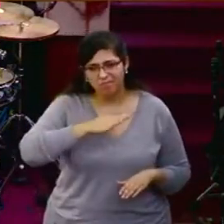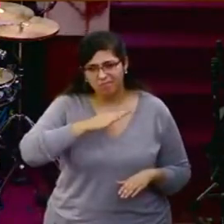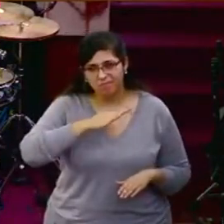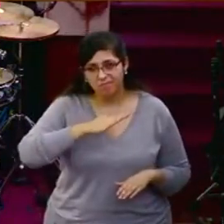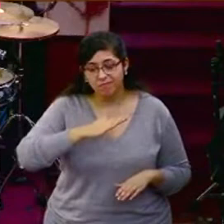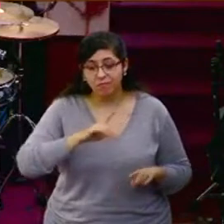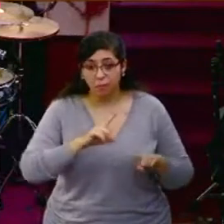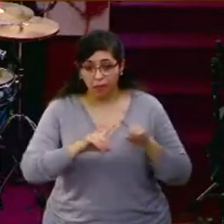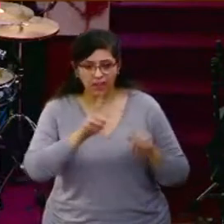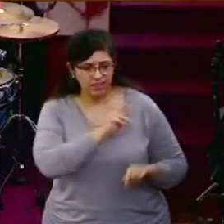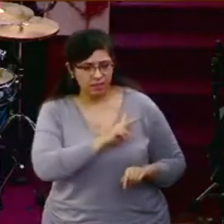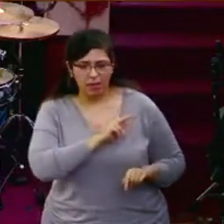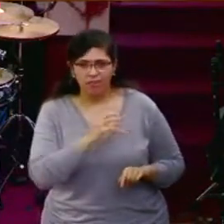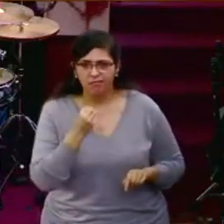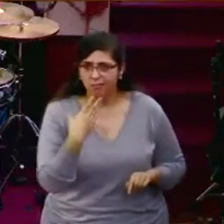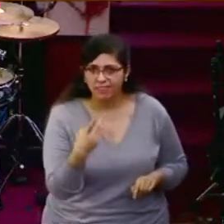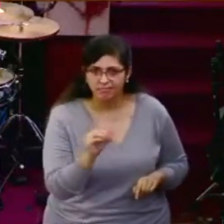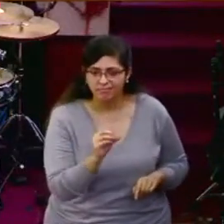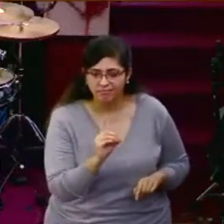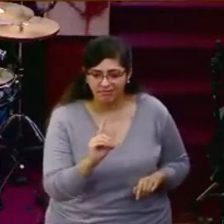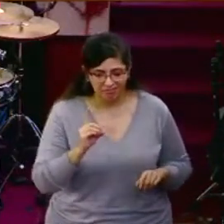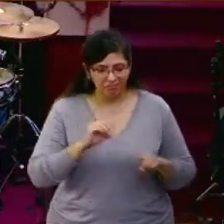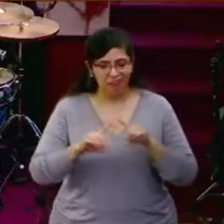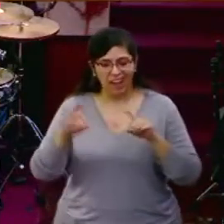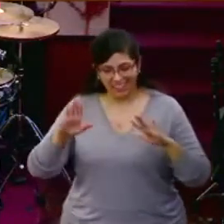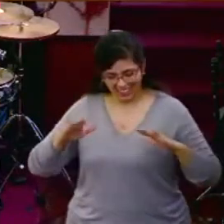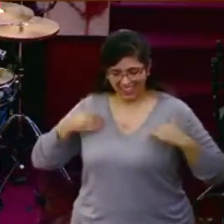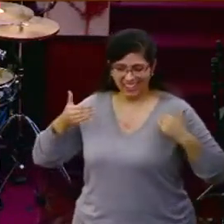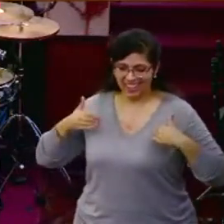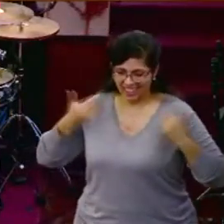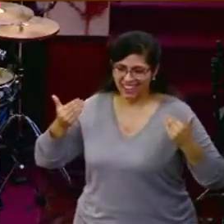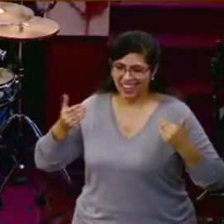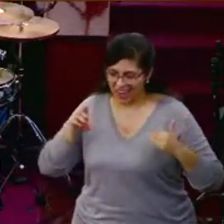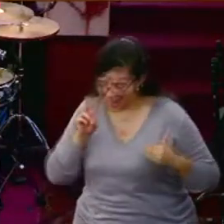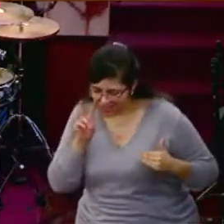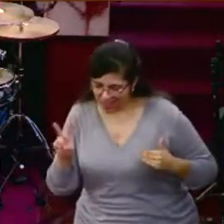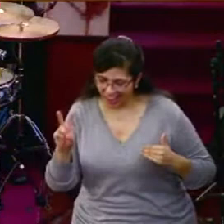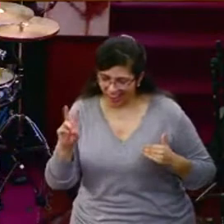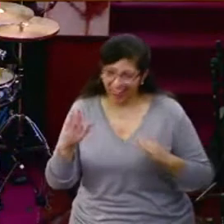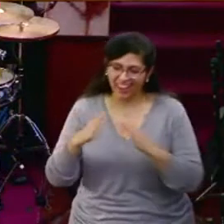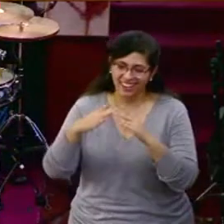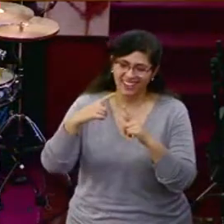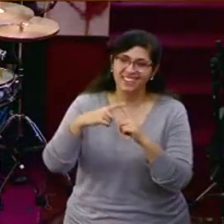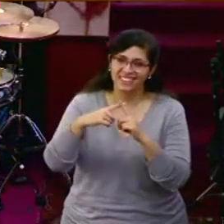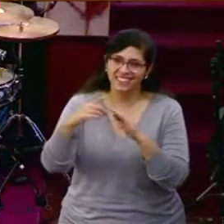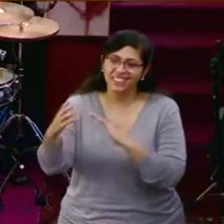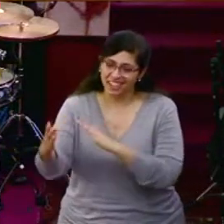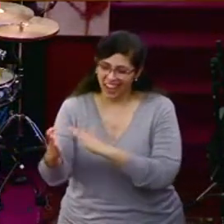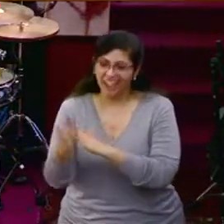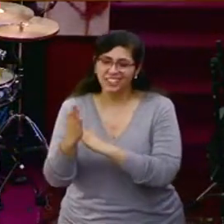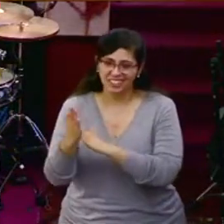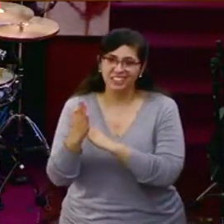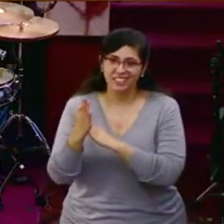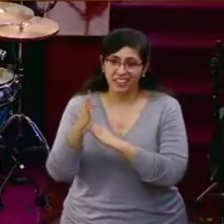ele continua dizer e o alegrei-me por ver que vocês estão amadurecendo então isso é muito importante o